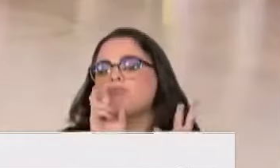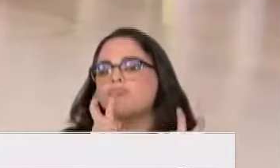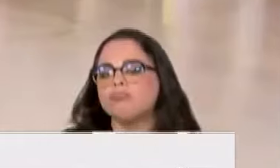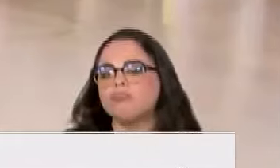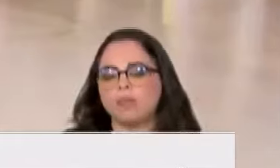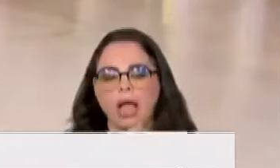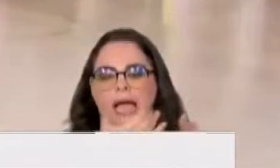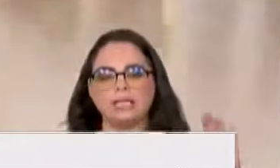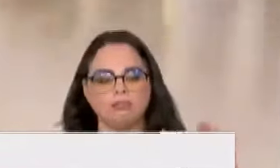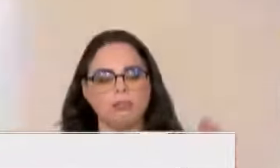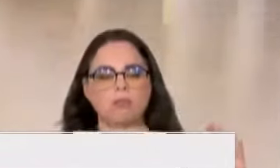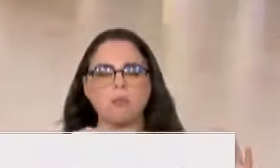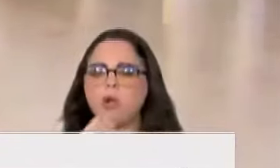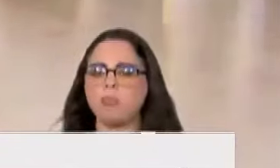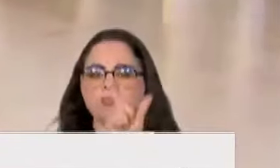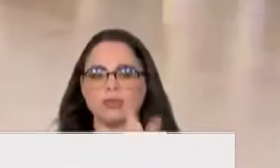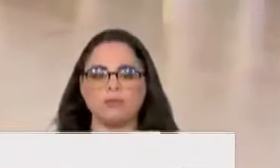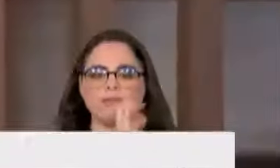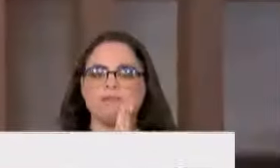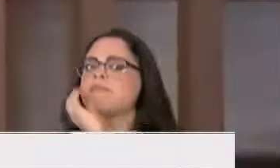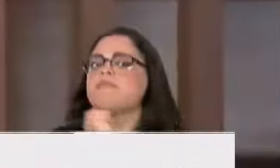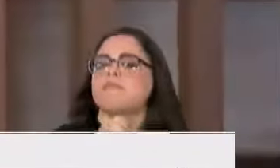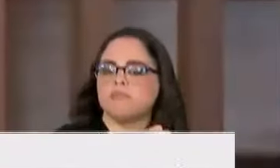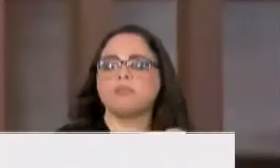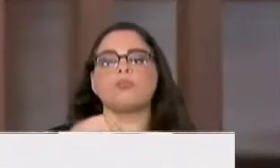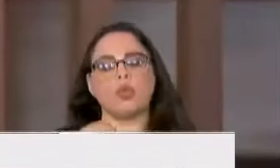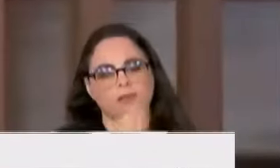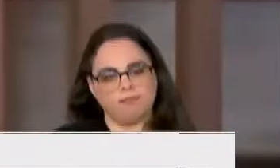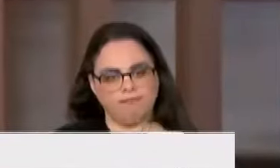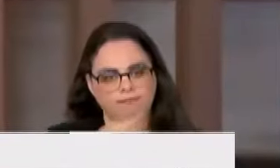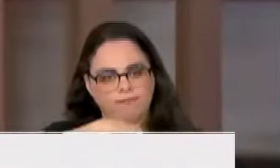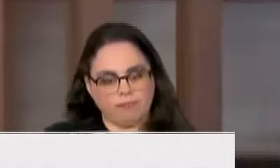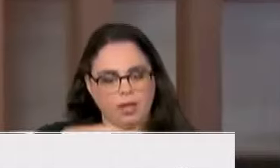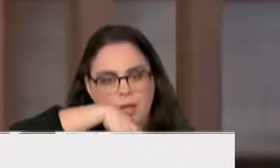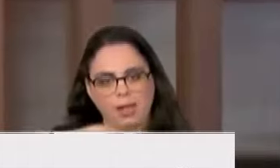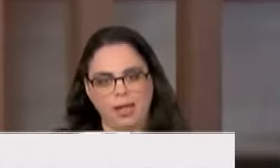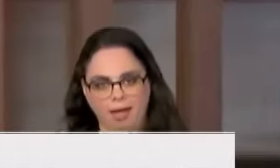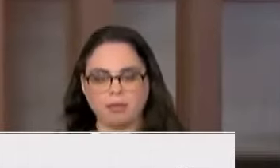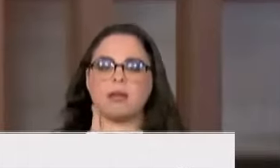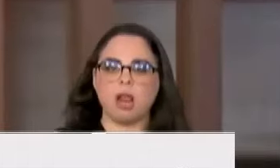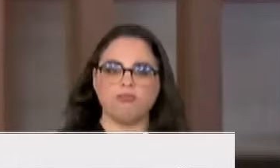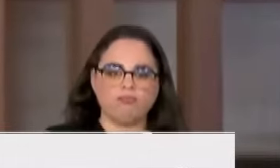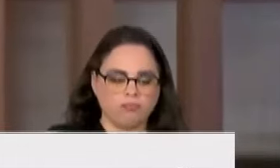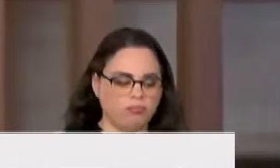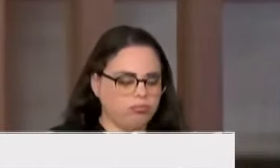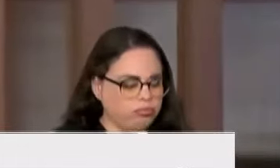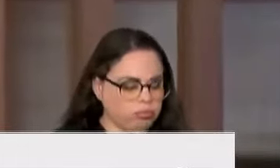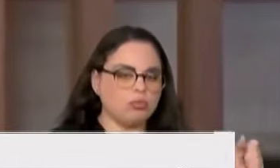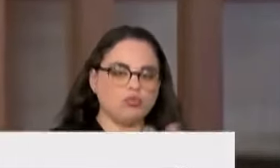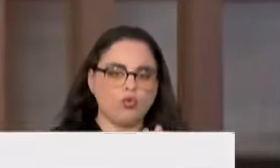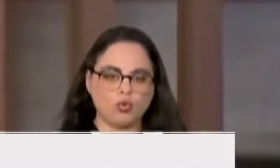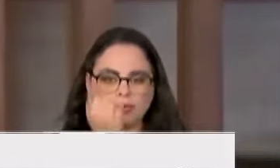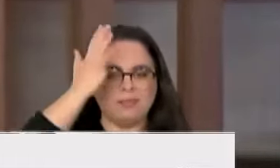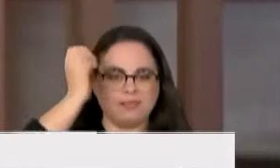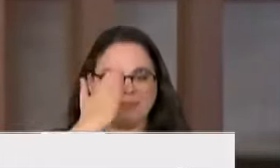aos critérios de seleção, nós temos trabalhado aqui internamente no Ministério e em conjunto com o Ministério da